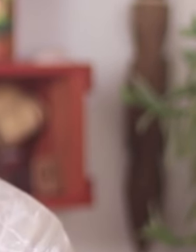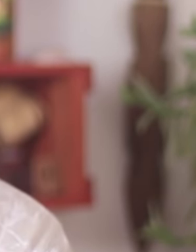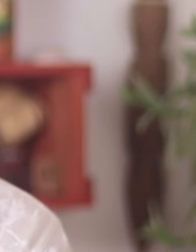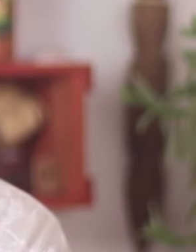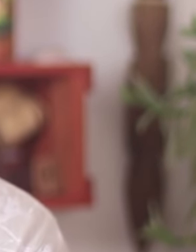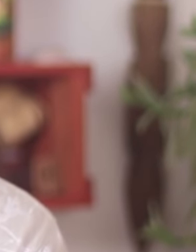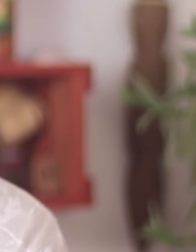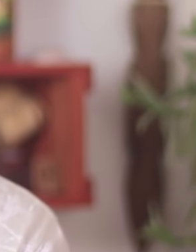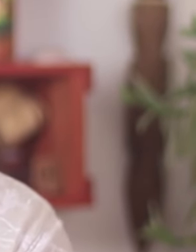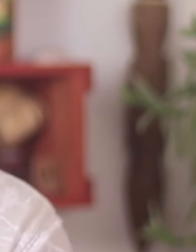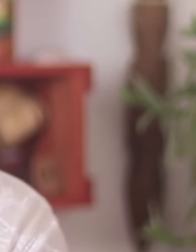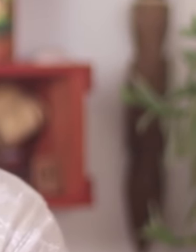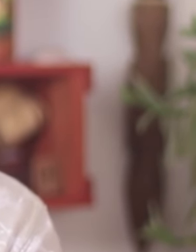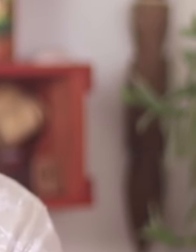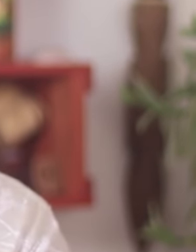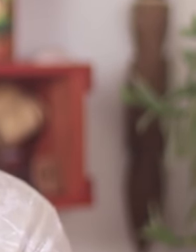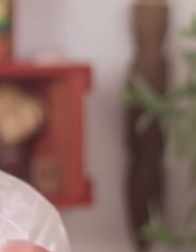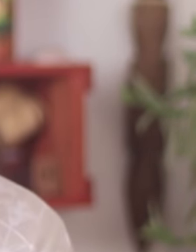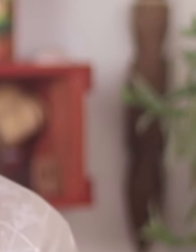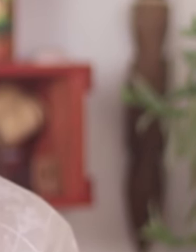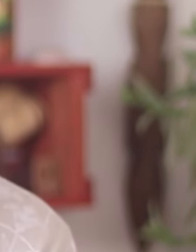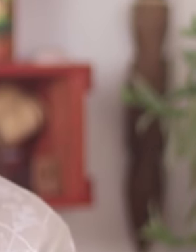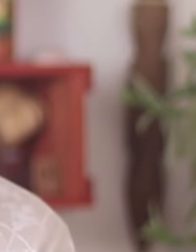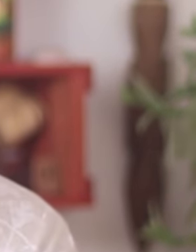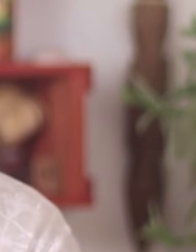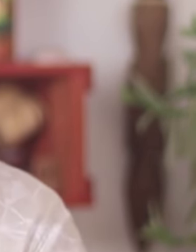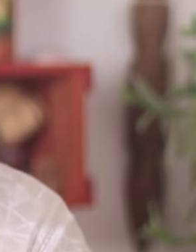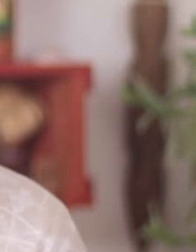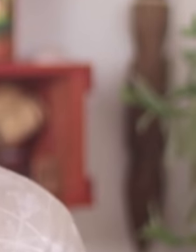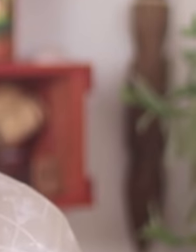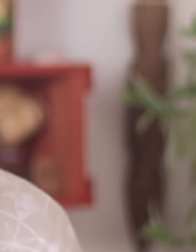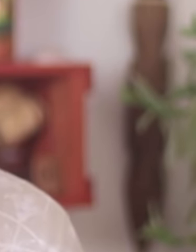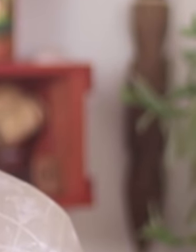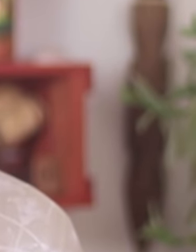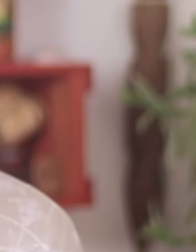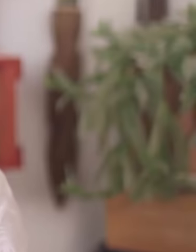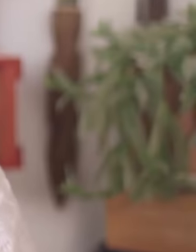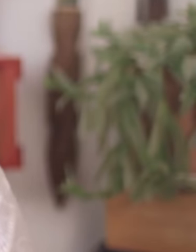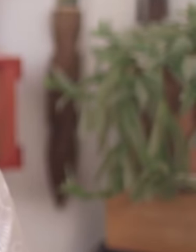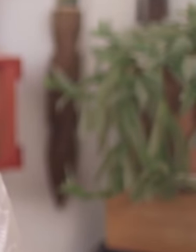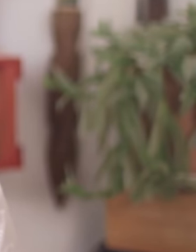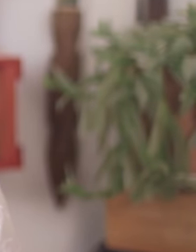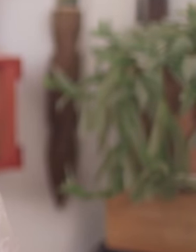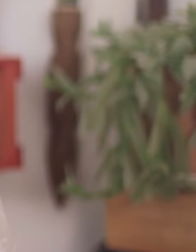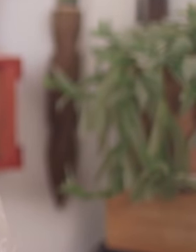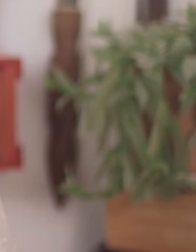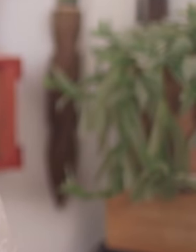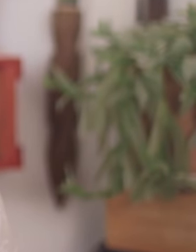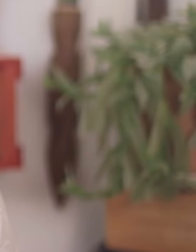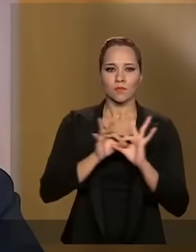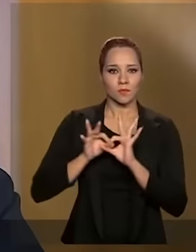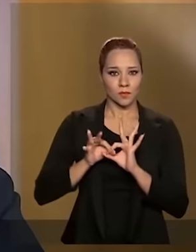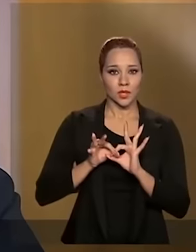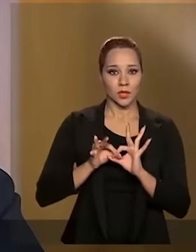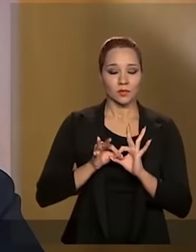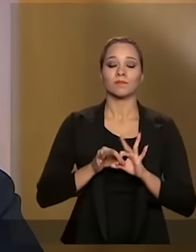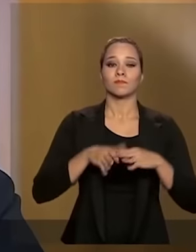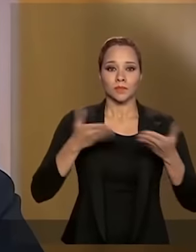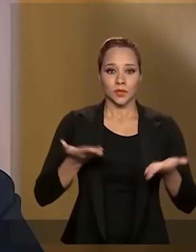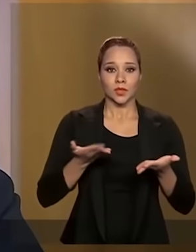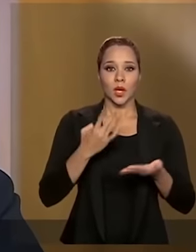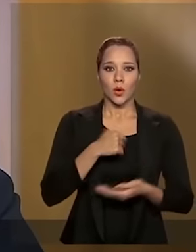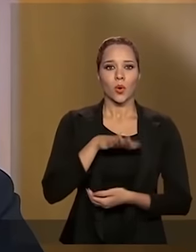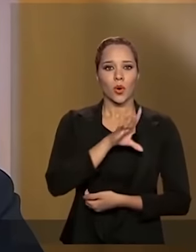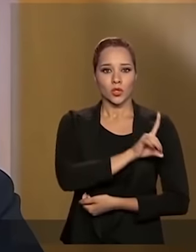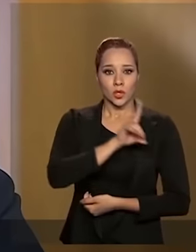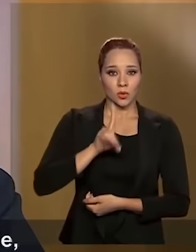pegando no seu pronunciamento as palavras do diretor da oms distorcendo elas para sua política de morte olha o que que ele fez ontem nesse